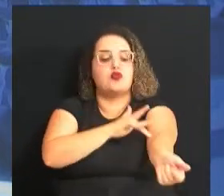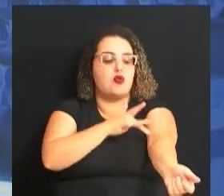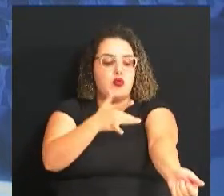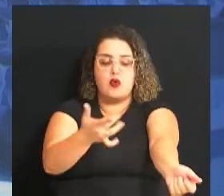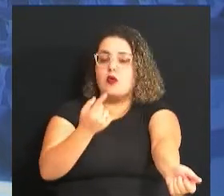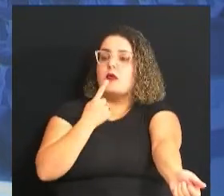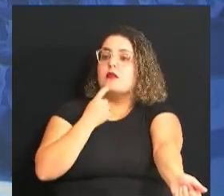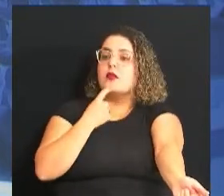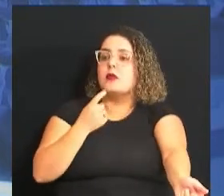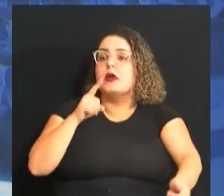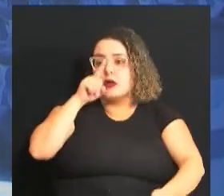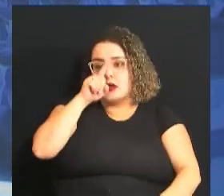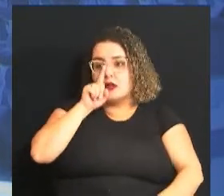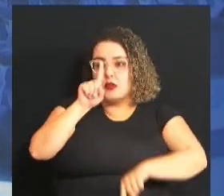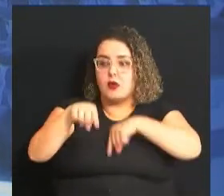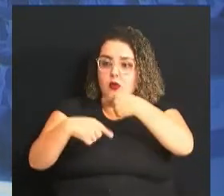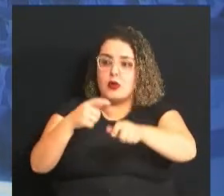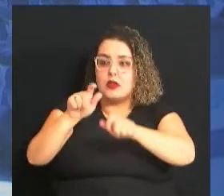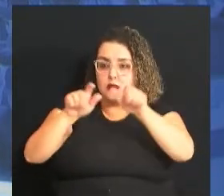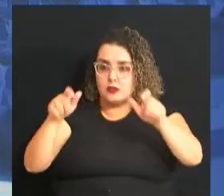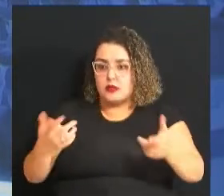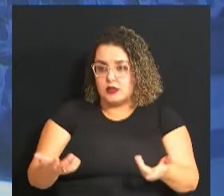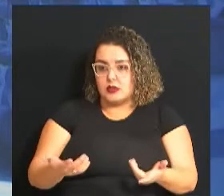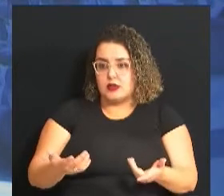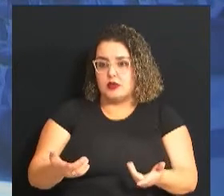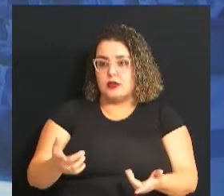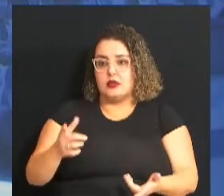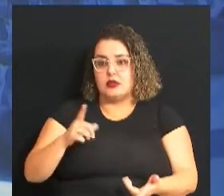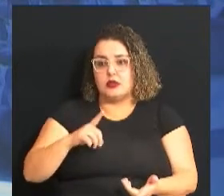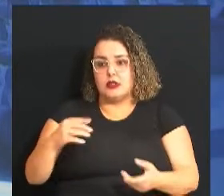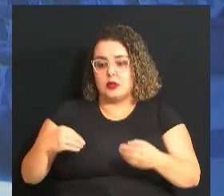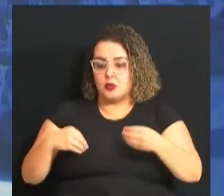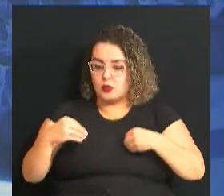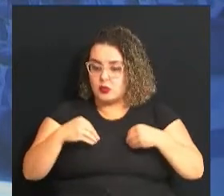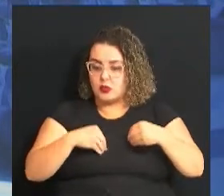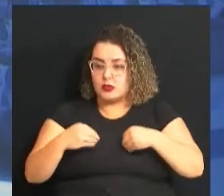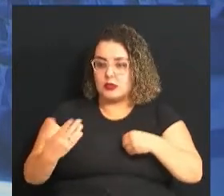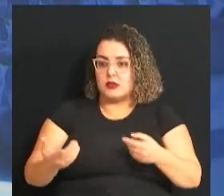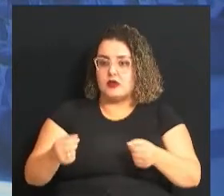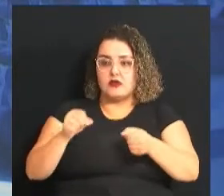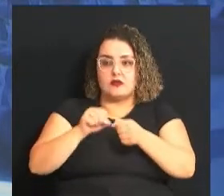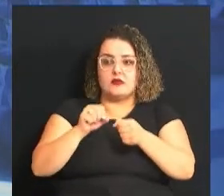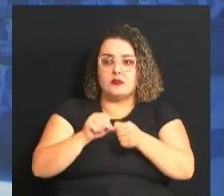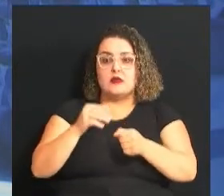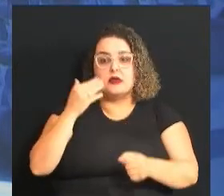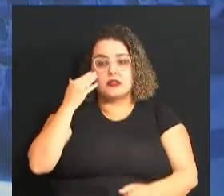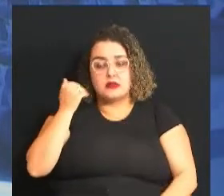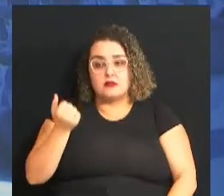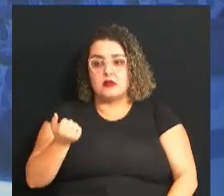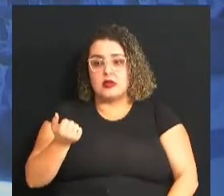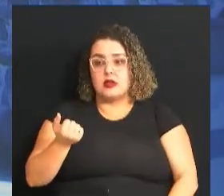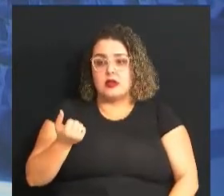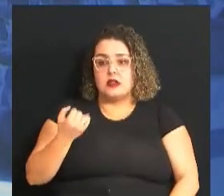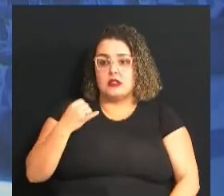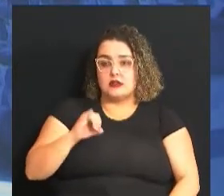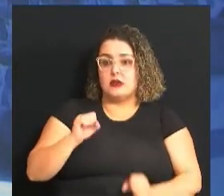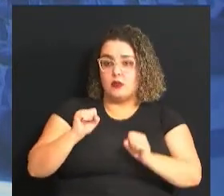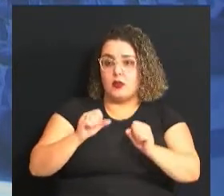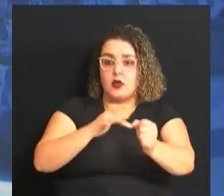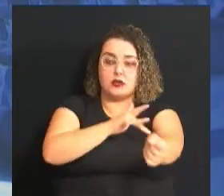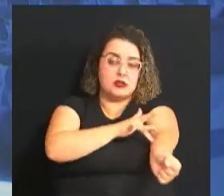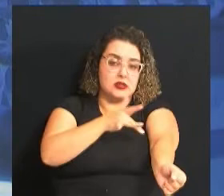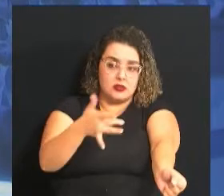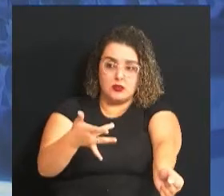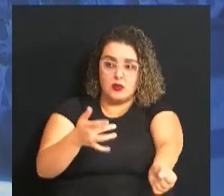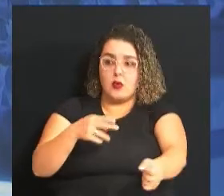de colocar em risco outras pessoas. Tem algum exame que eu posso fazer para saber se eu posso ser doadora de sangue